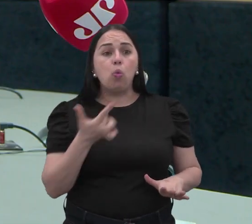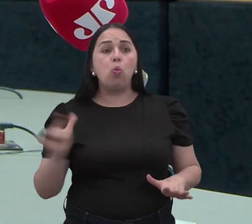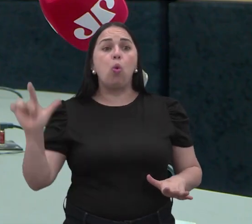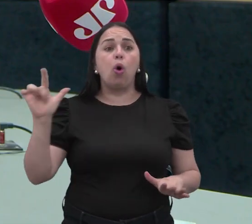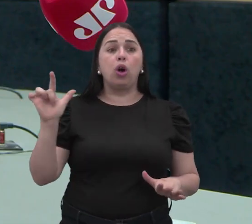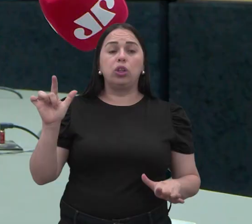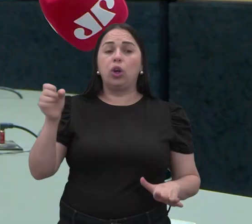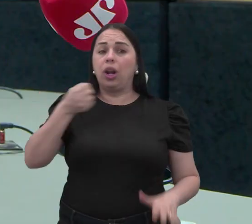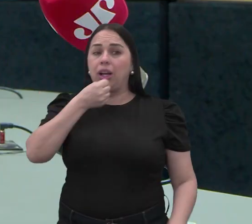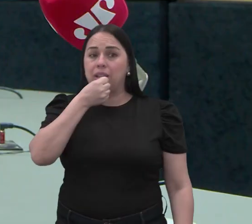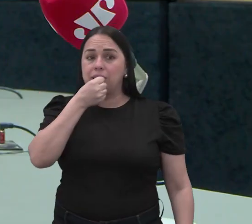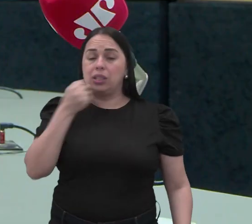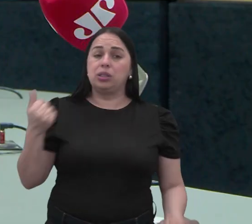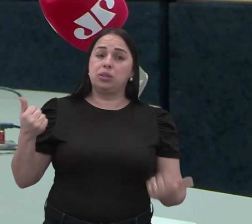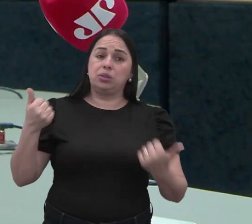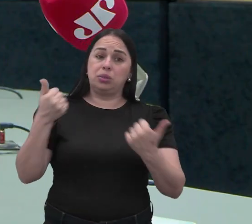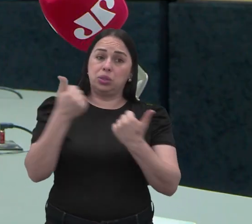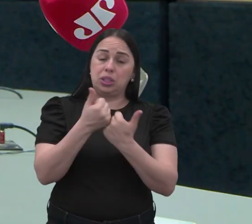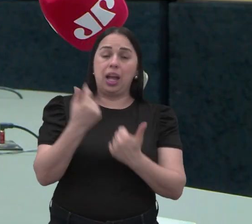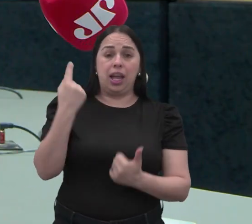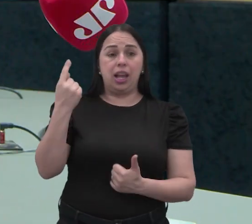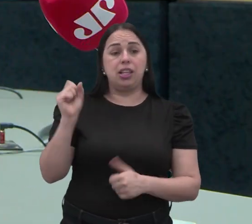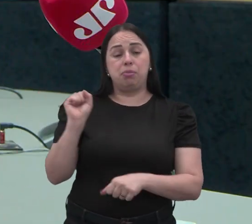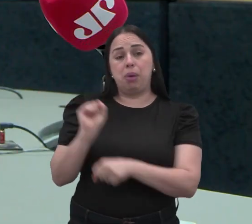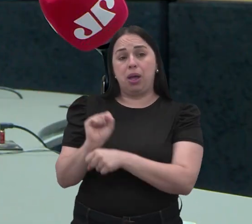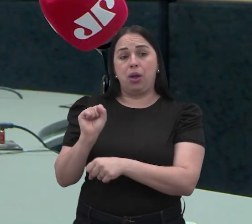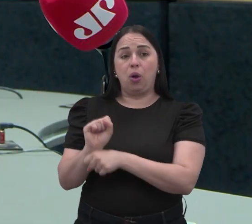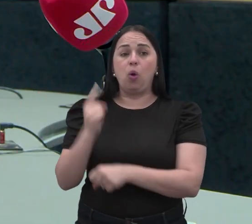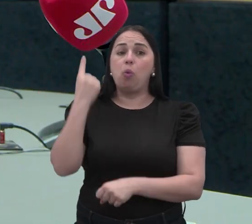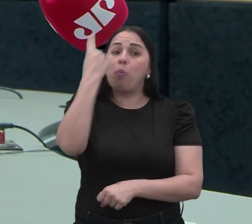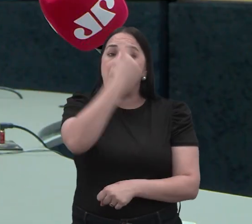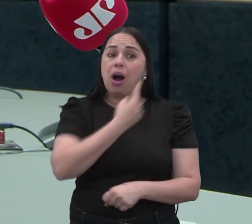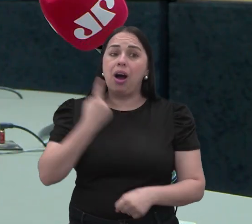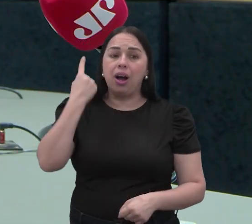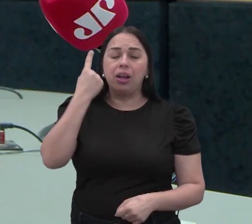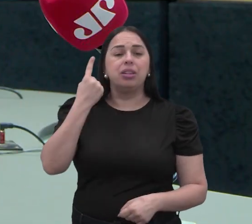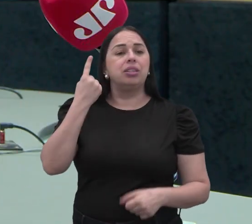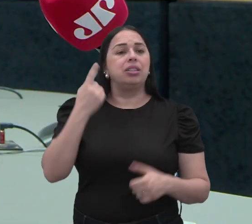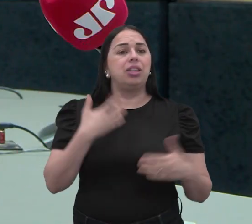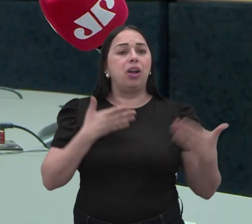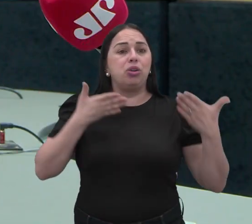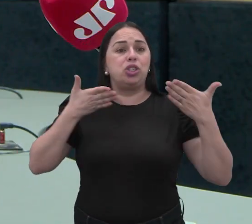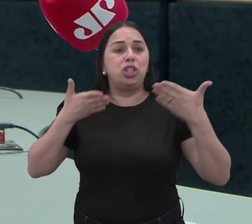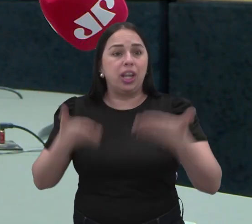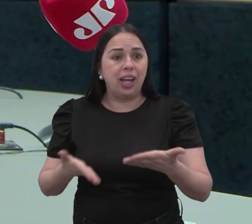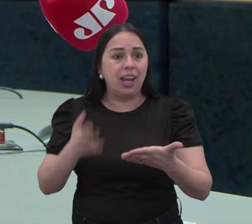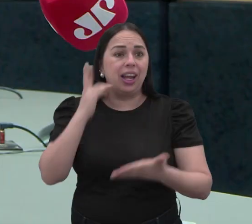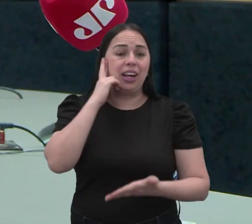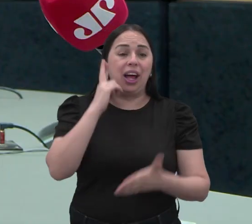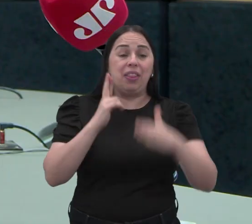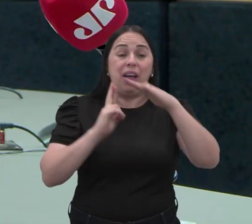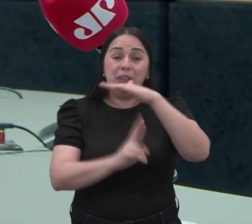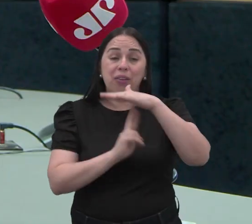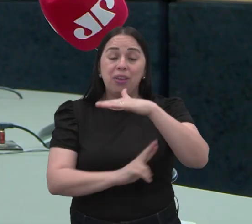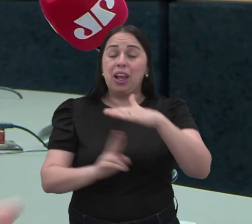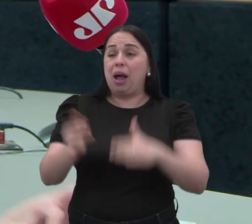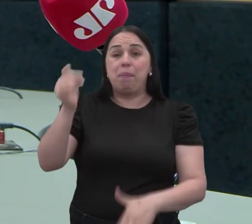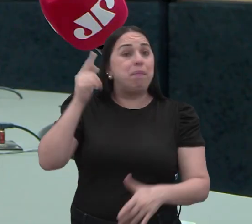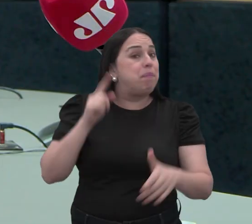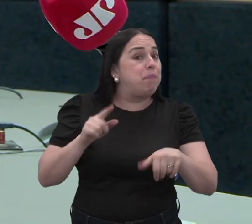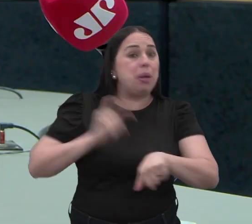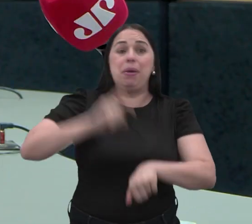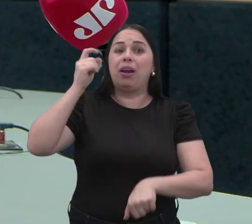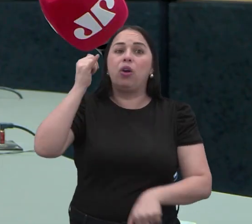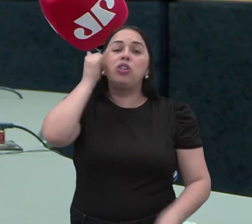Estéreo Vale acabou prorrogando mais uma hora. Nosso diretor chamou um outro locutor. E assim que eu cheguei na rodoviária, a primeira coisa que eu fiz foi ligar